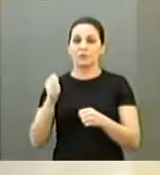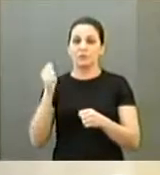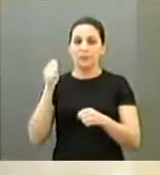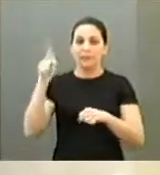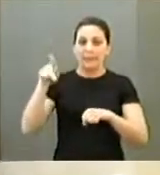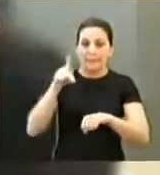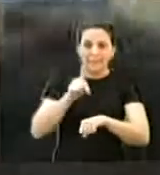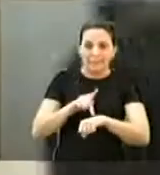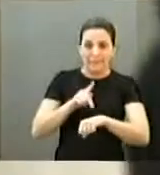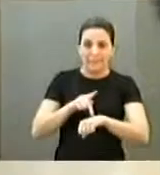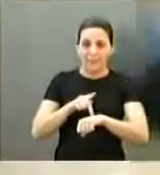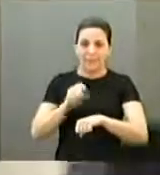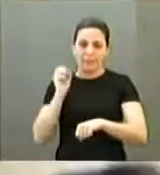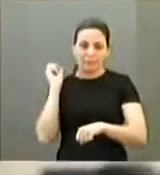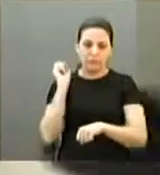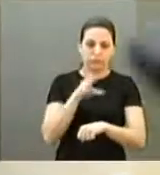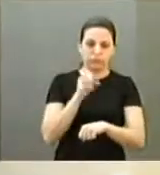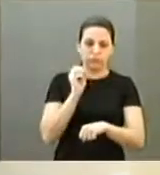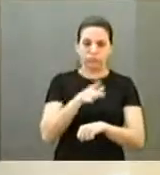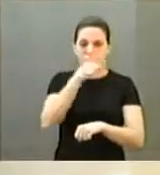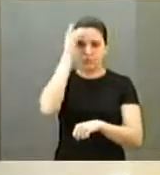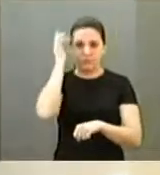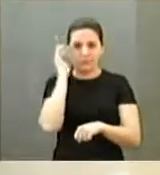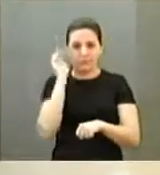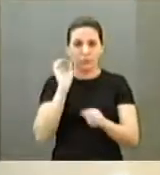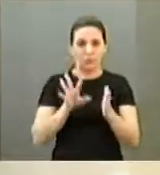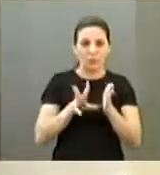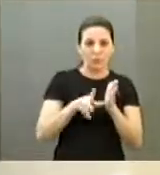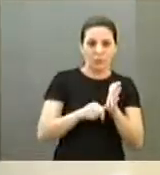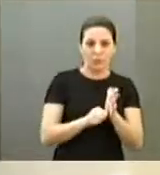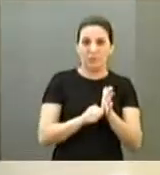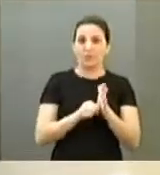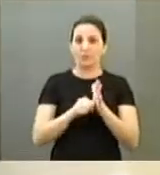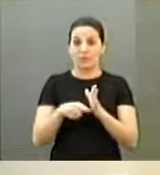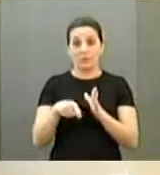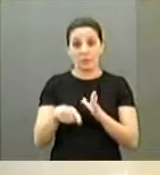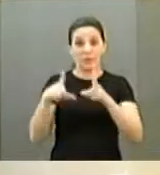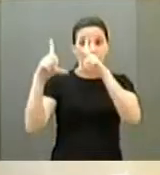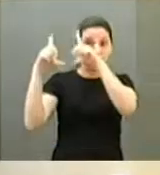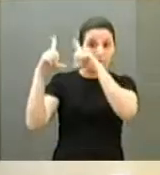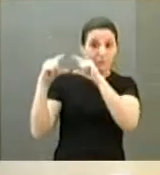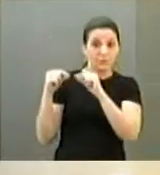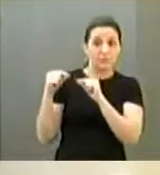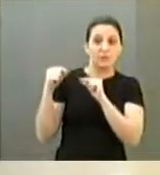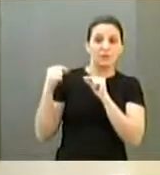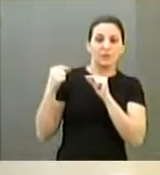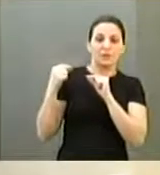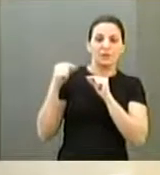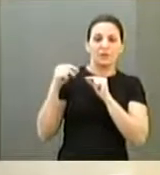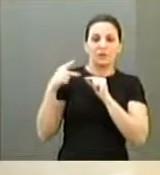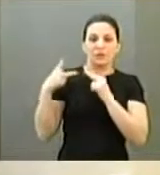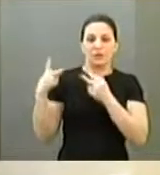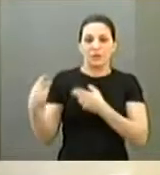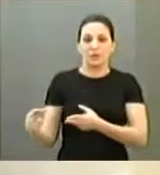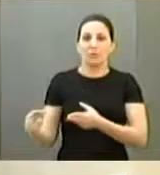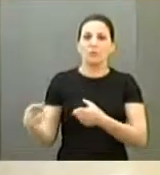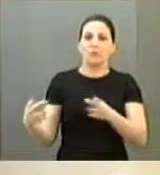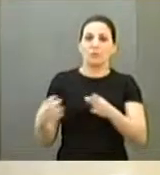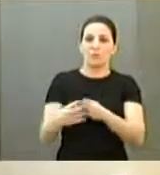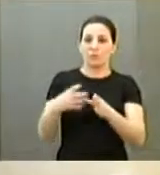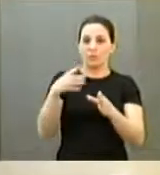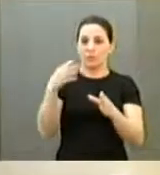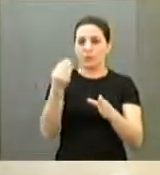Brasília, com essa mesma intenção de pegar uma pessoa que estava fazendo um delito, um conjunto de